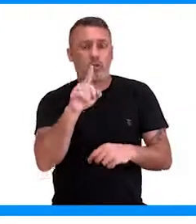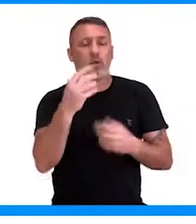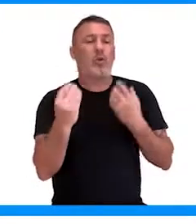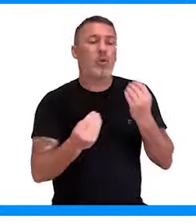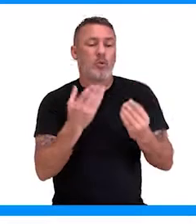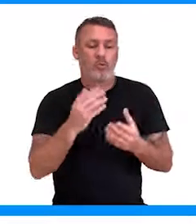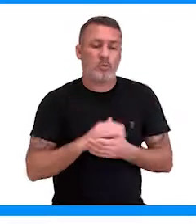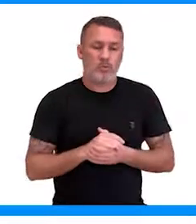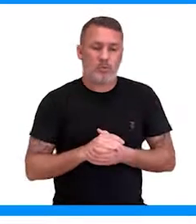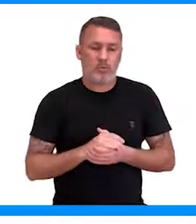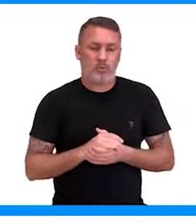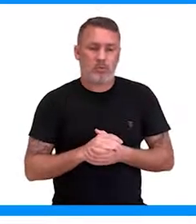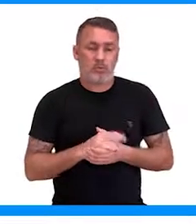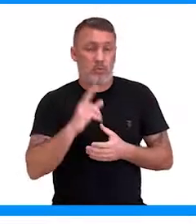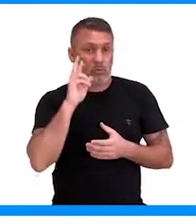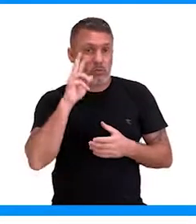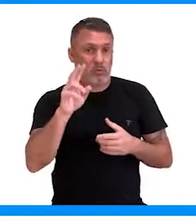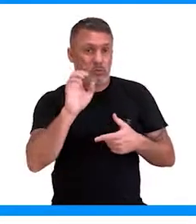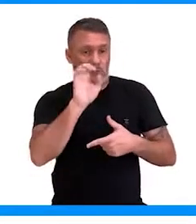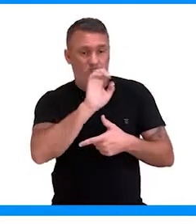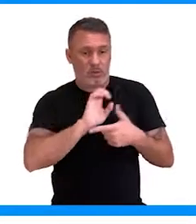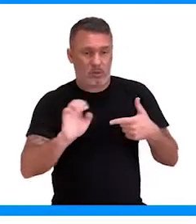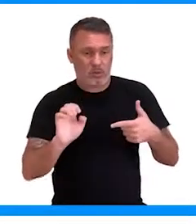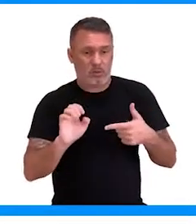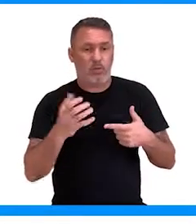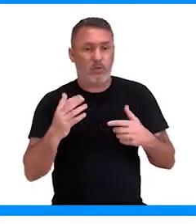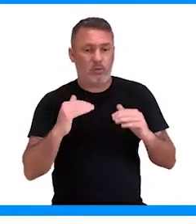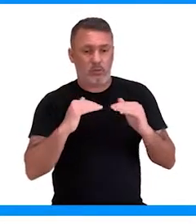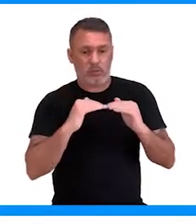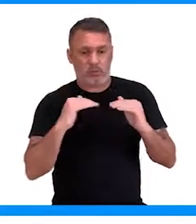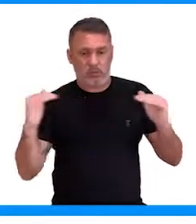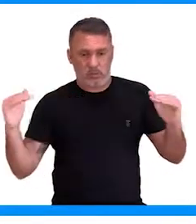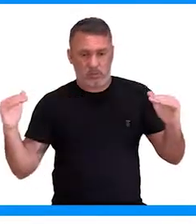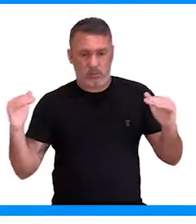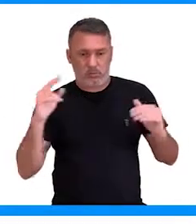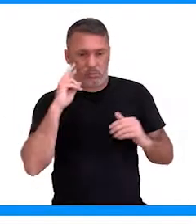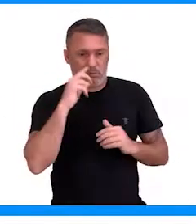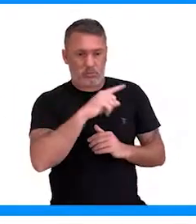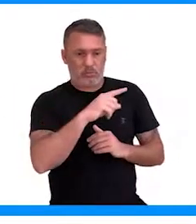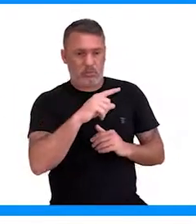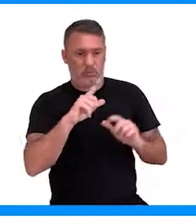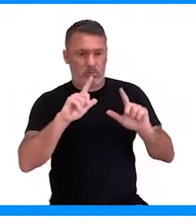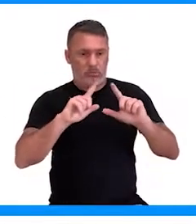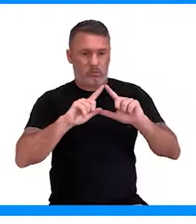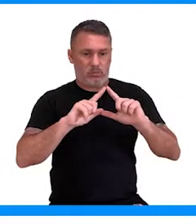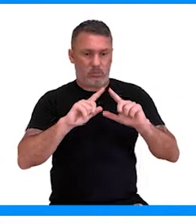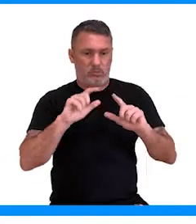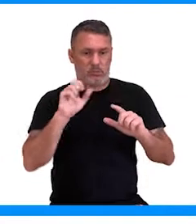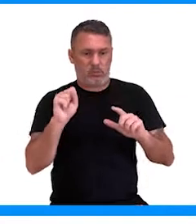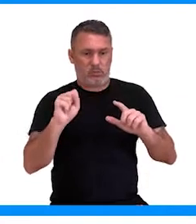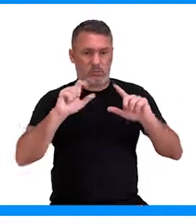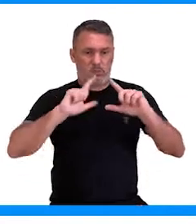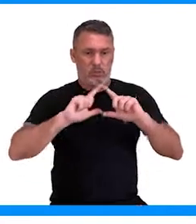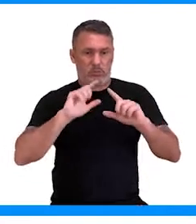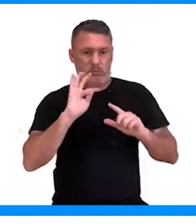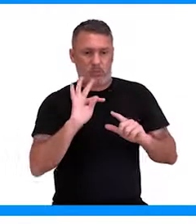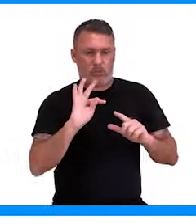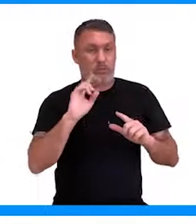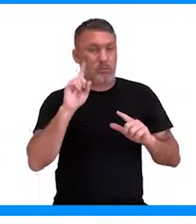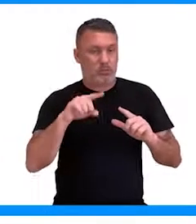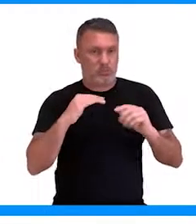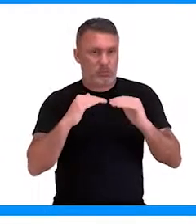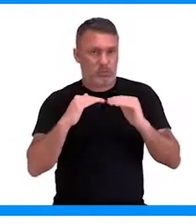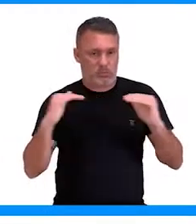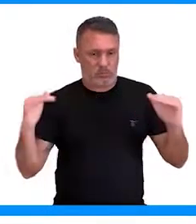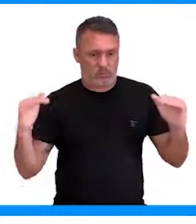em casa. Ó. Você vai pegar a equação na horizontal. Então, você vai pegar a sua